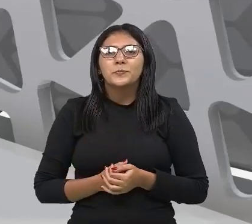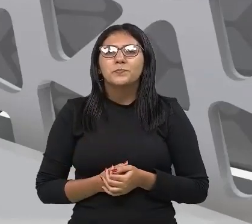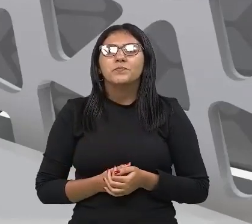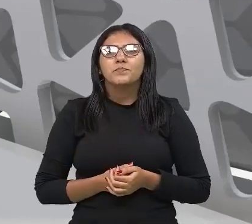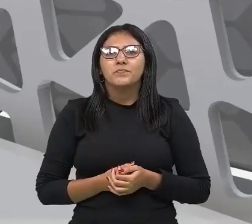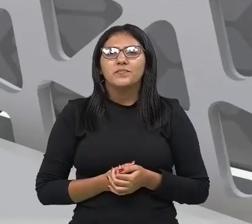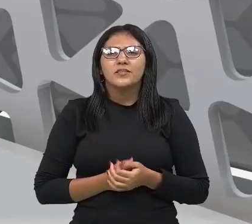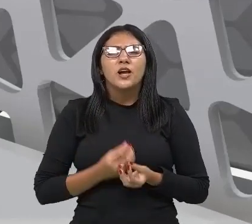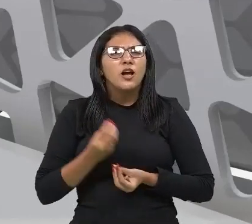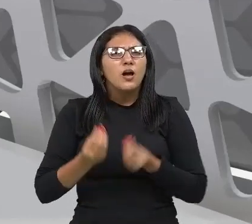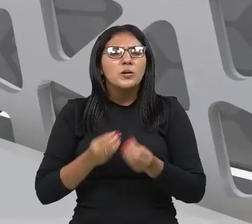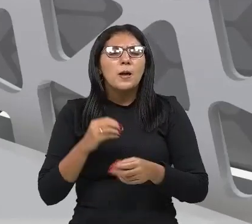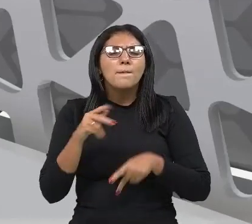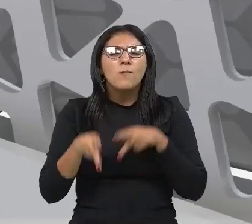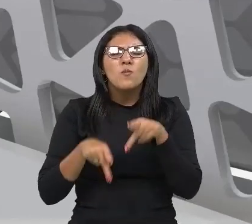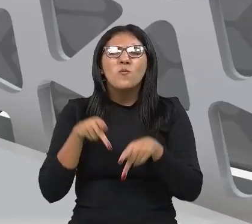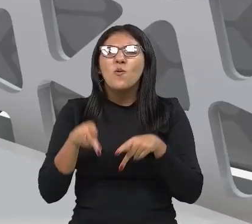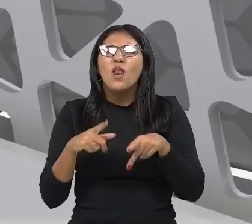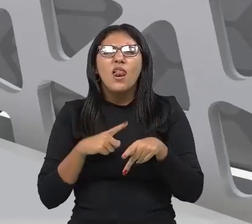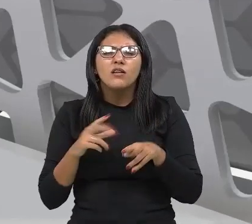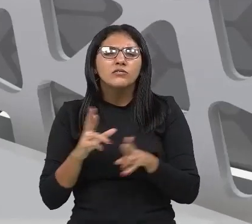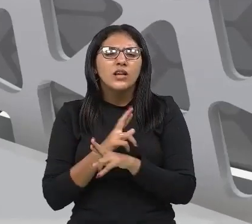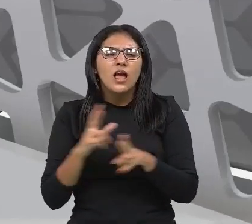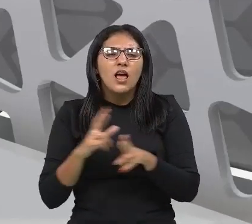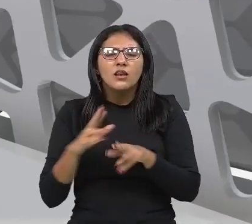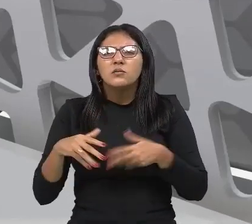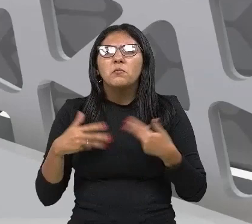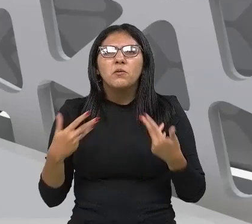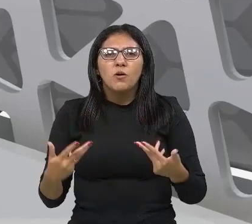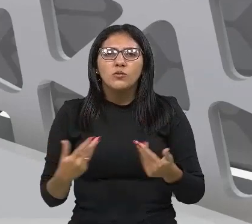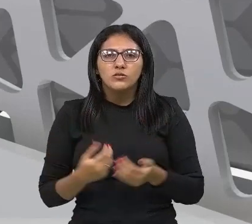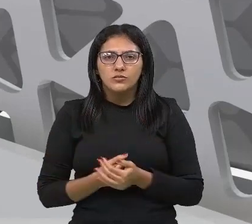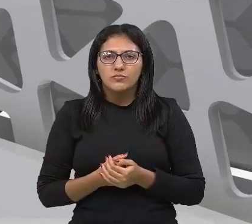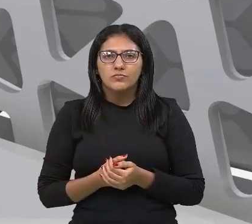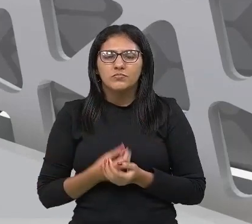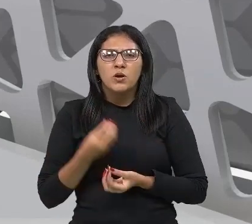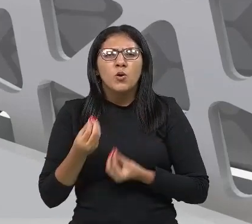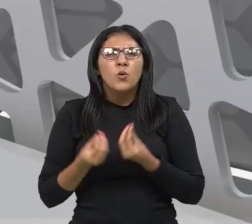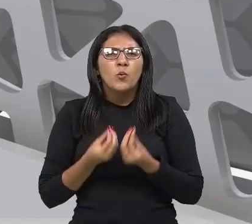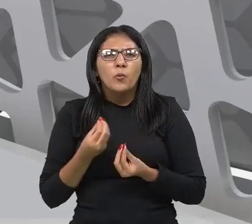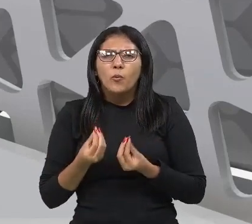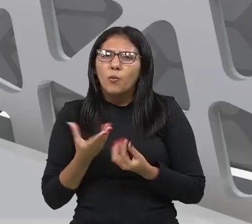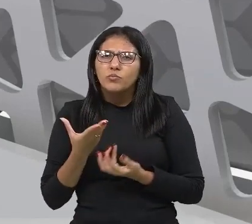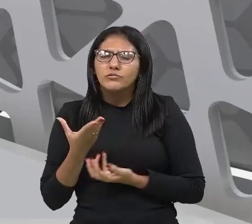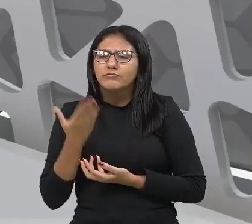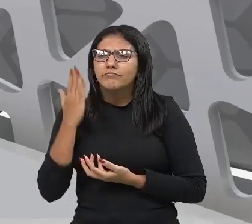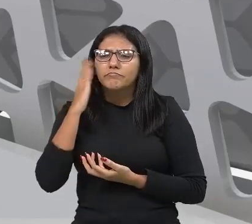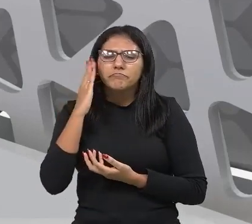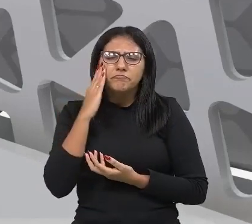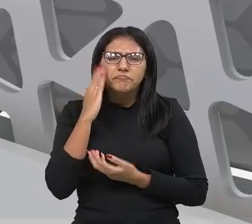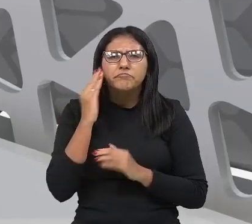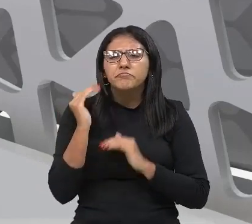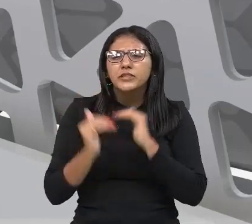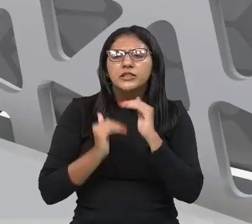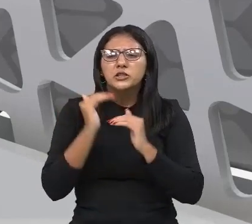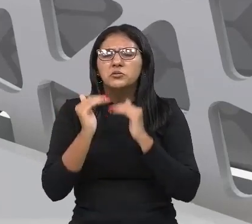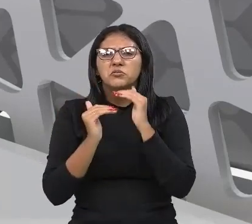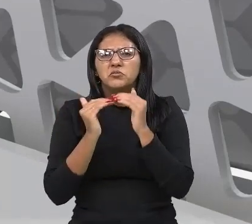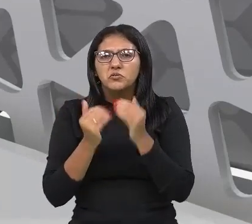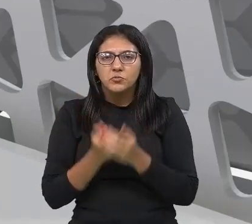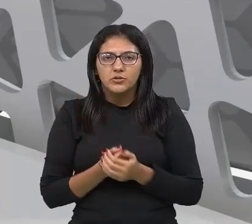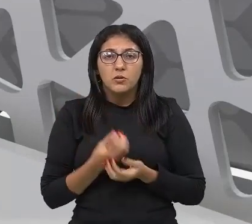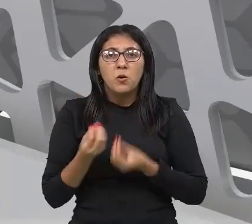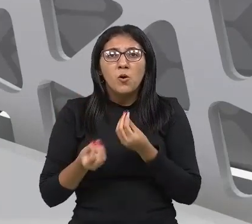a população? Onde é que fica a população aí do Brasil? Como é que a gente verifica esse desenvolvimento? Como é que a